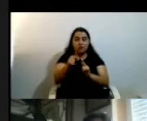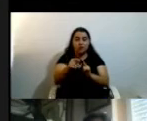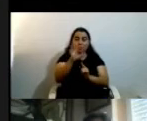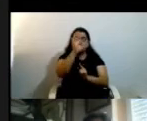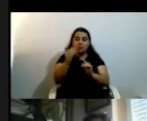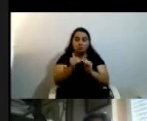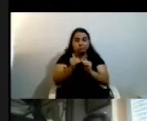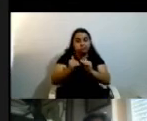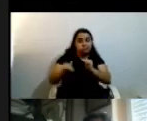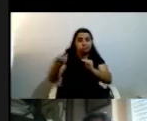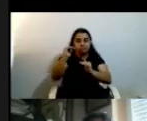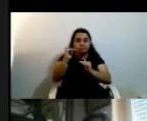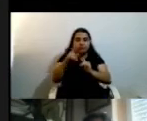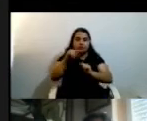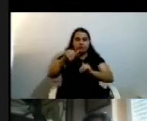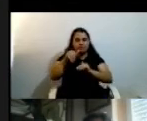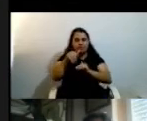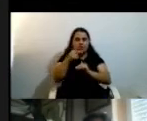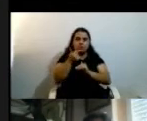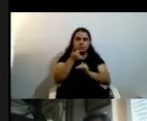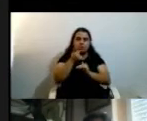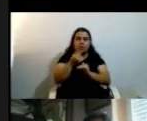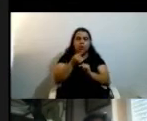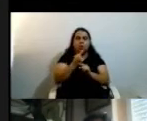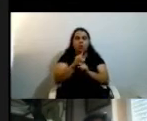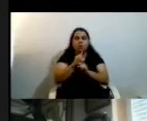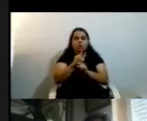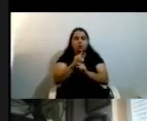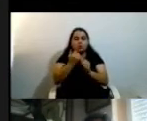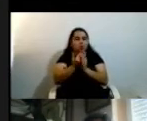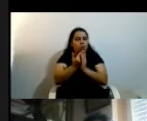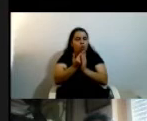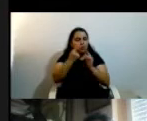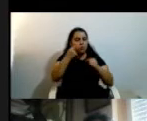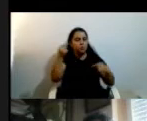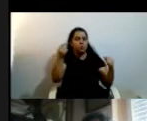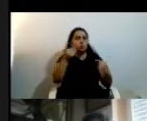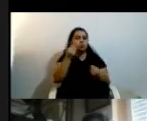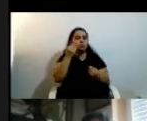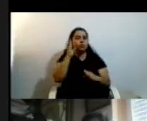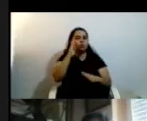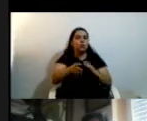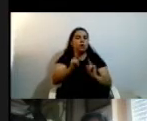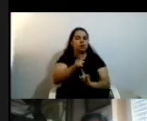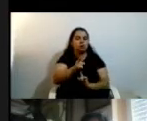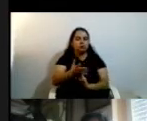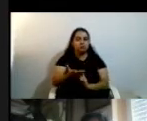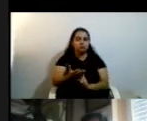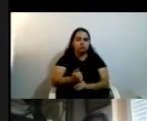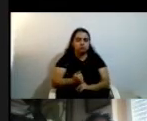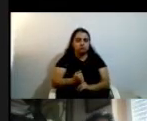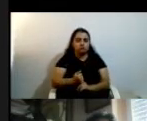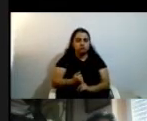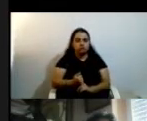compreender melhor, um pouco melhor esta dimensão da escola pública. No entanto, aqui, contrastando